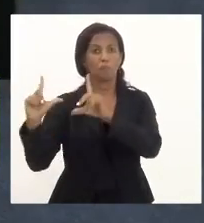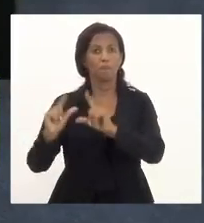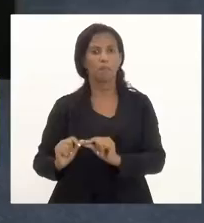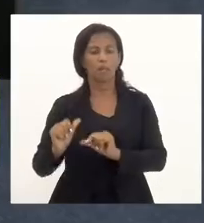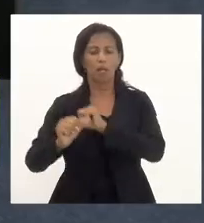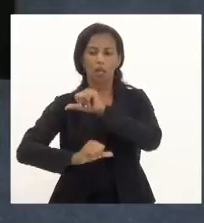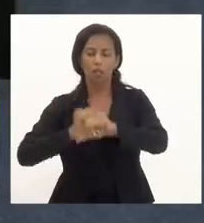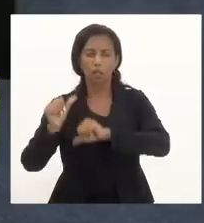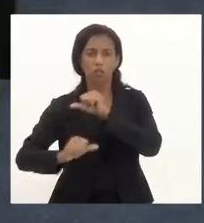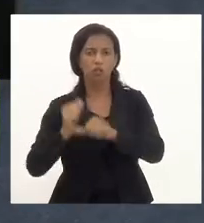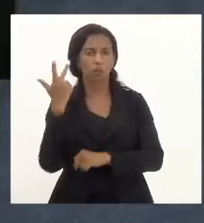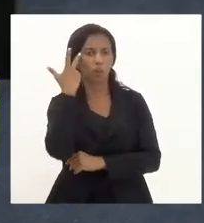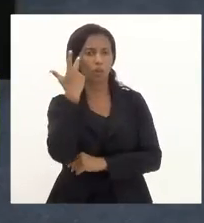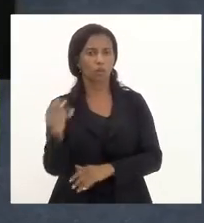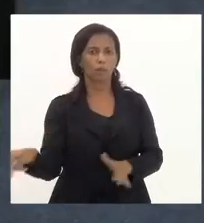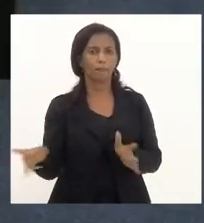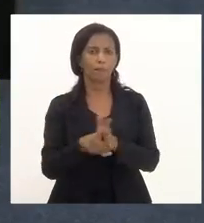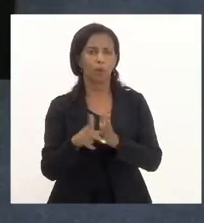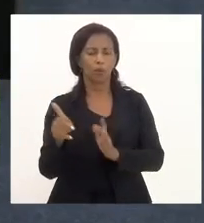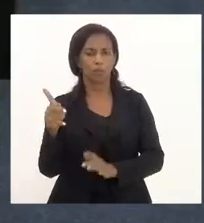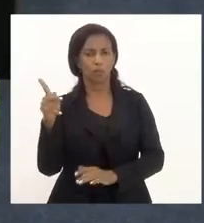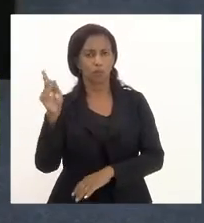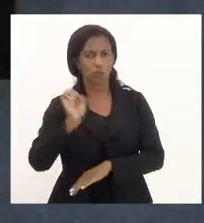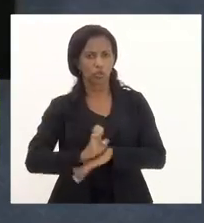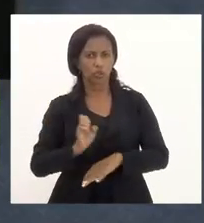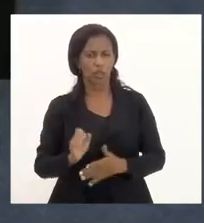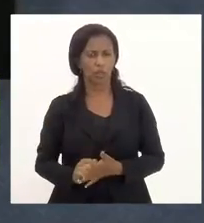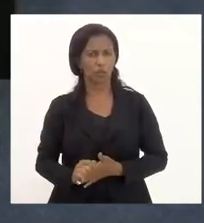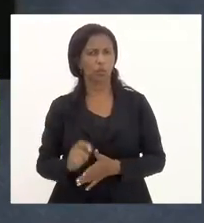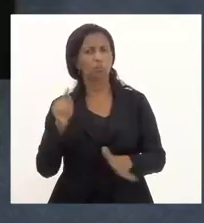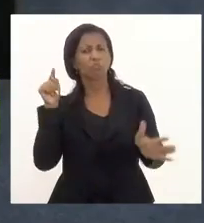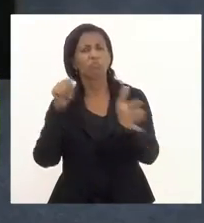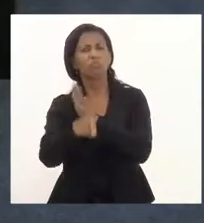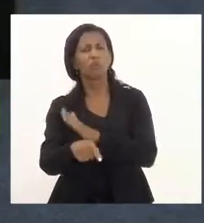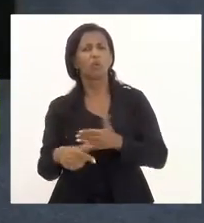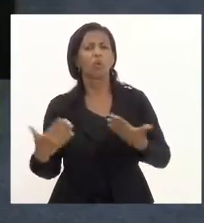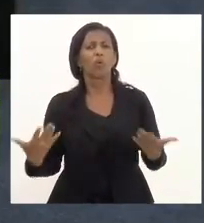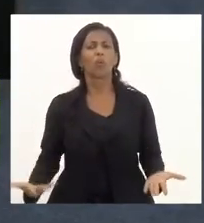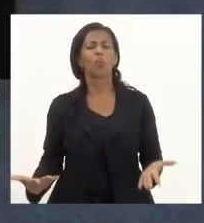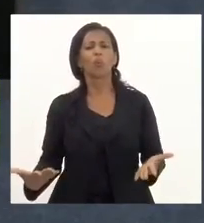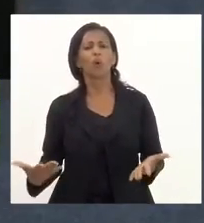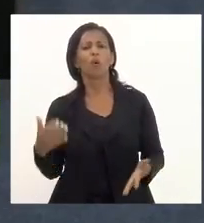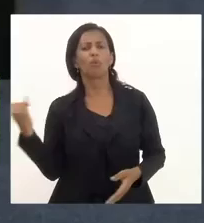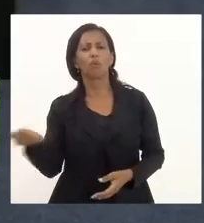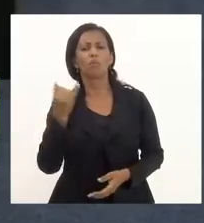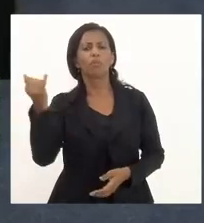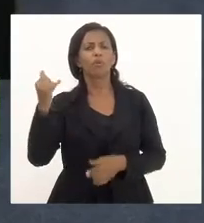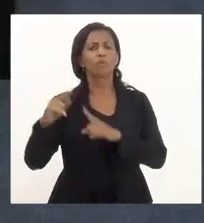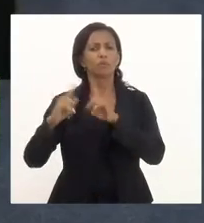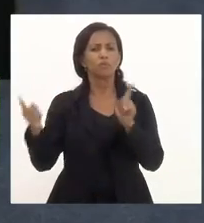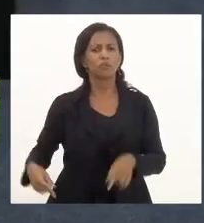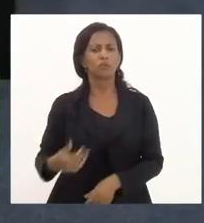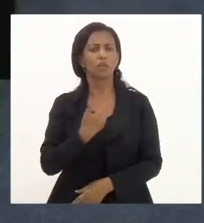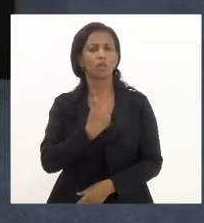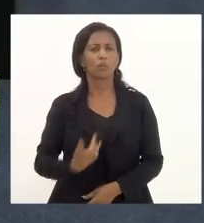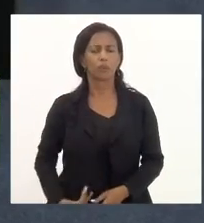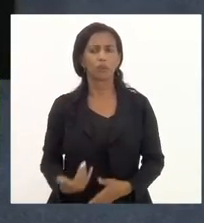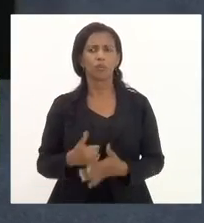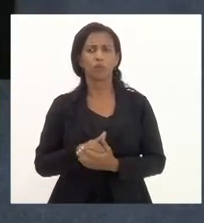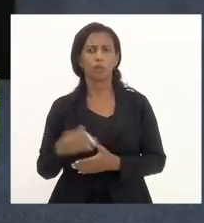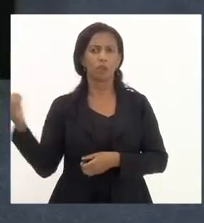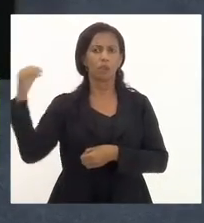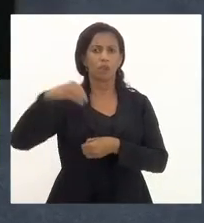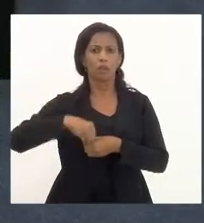mas é a transformação da natureza desse estado então que eu queria perguntar aqui é qual o papel do Servidor Público do funcionário público